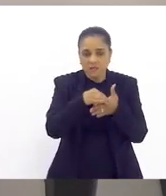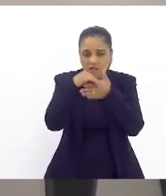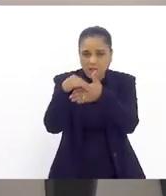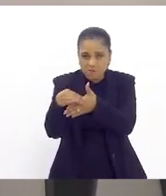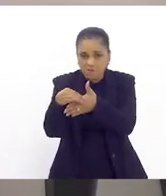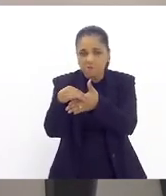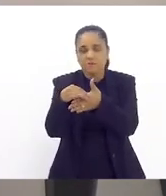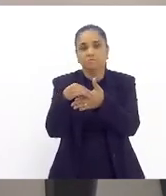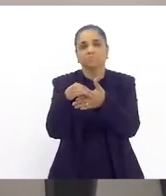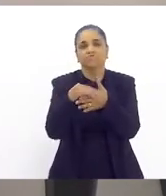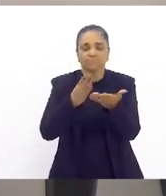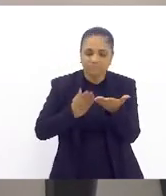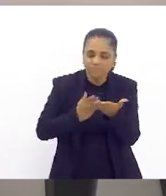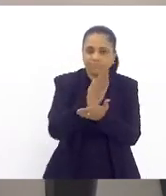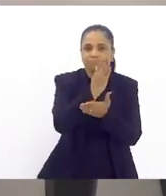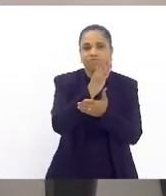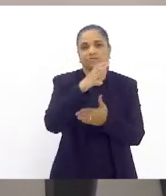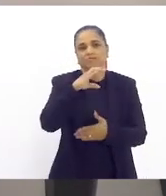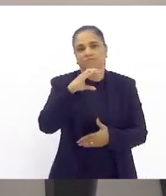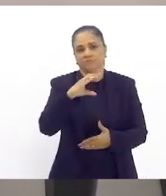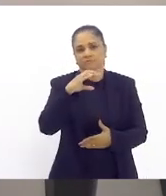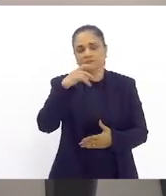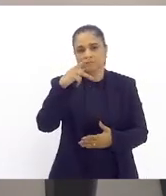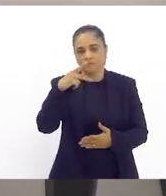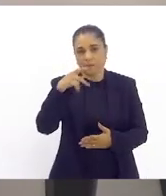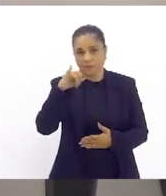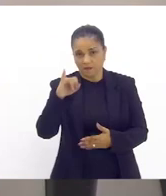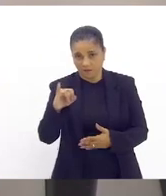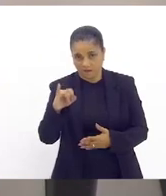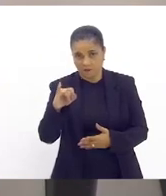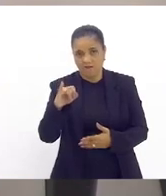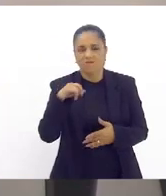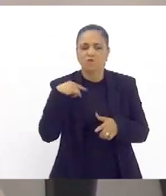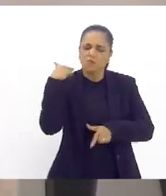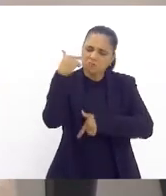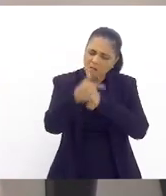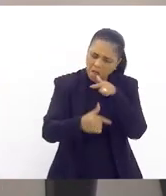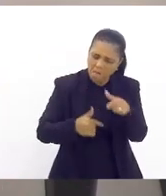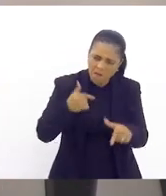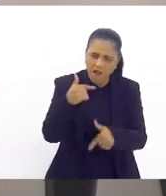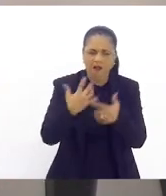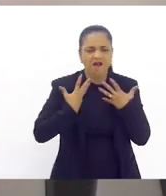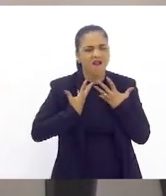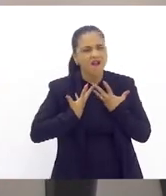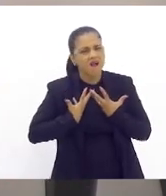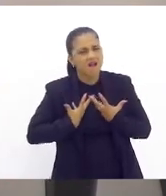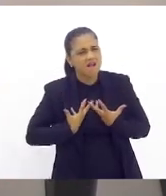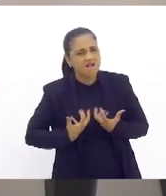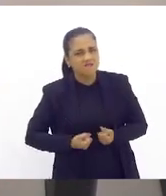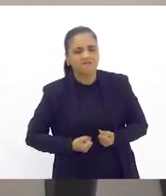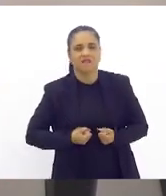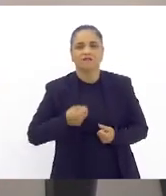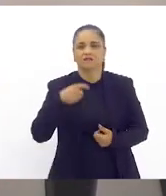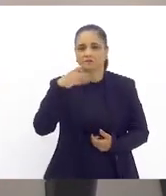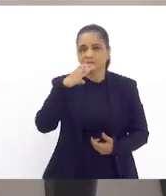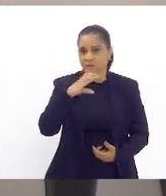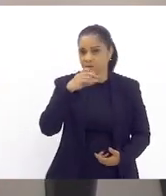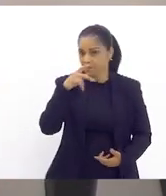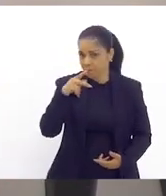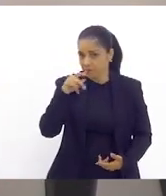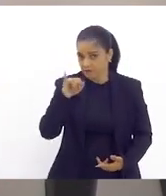aprovados na CPI a CPI foi um trabalho exaustivo Cansativo e nós conseguimos estabelecer